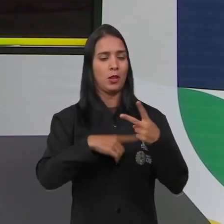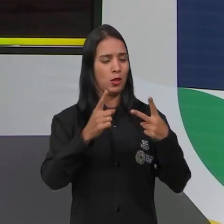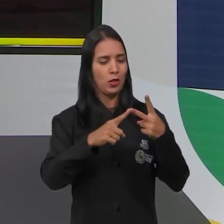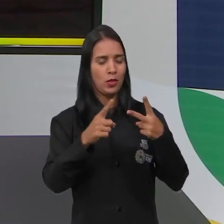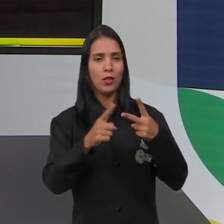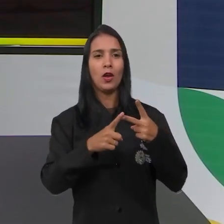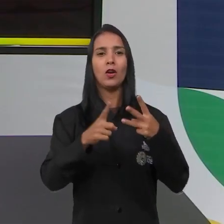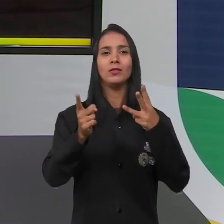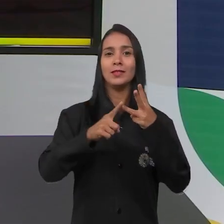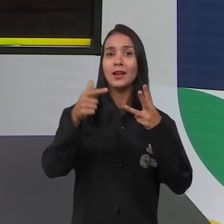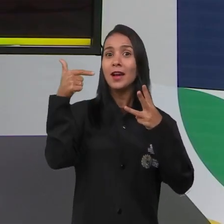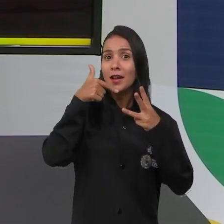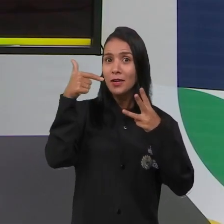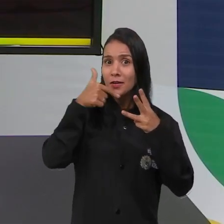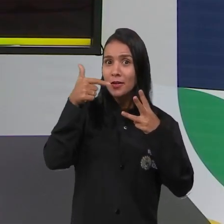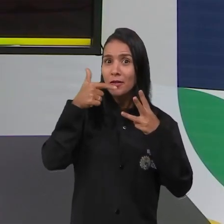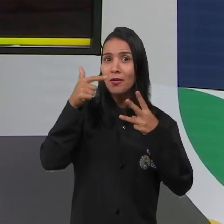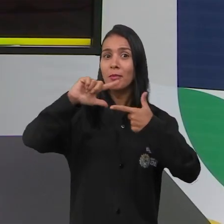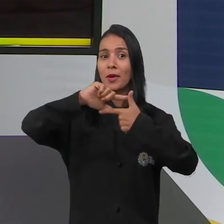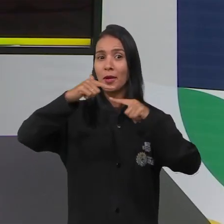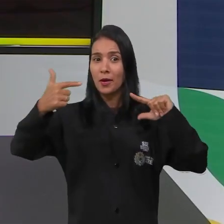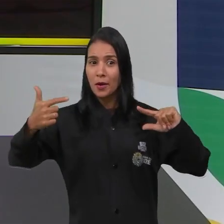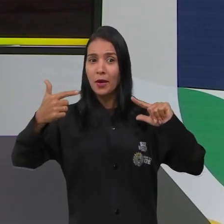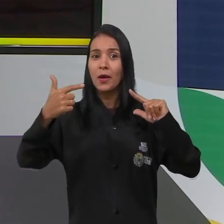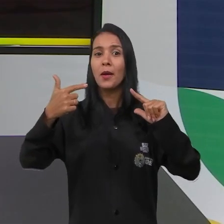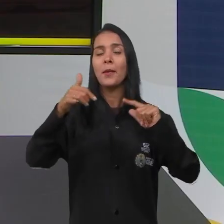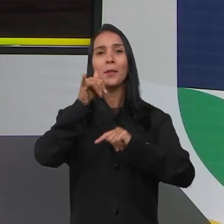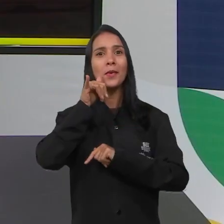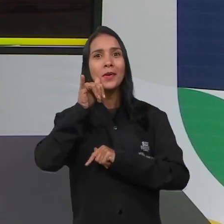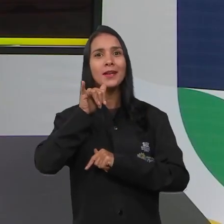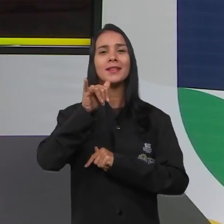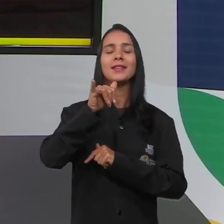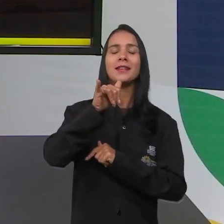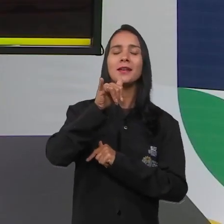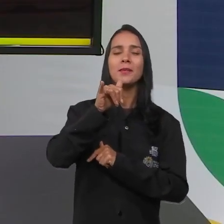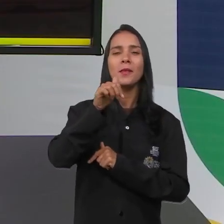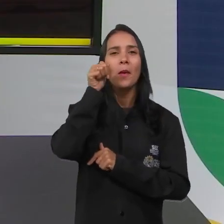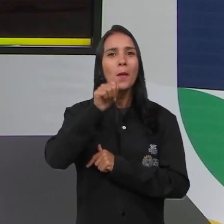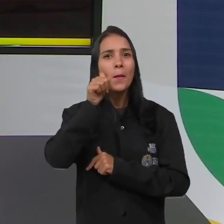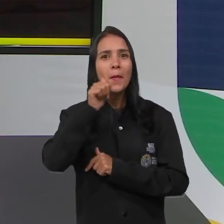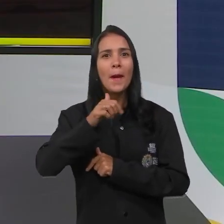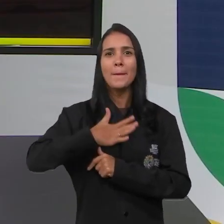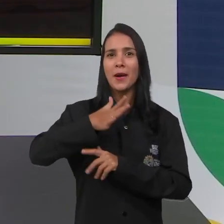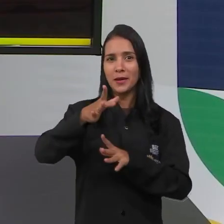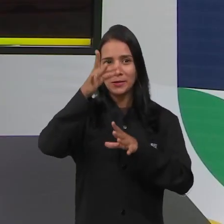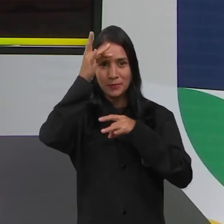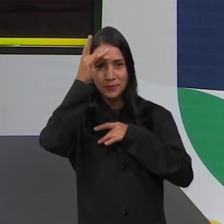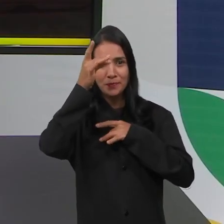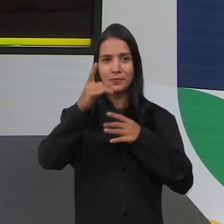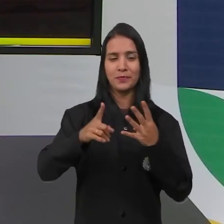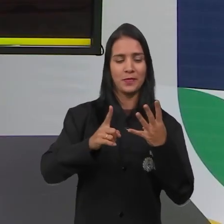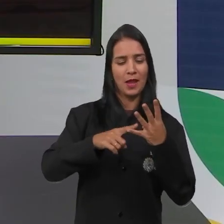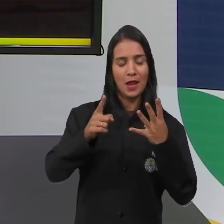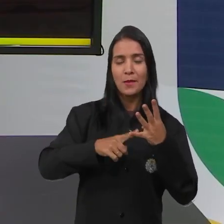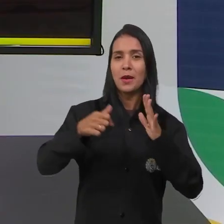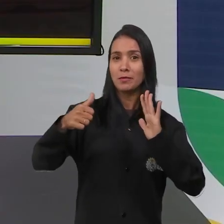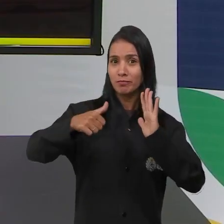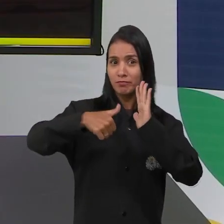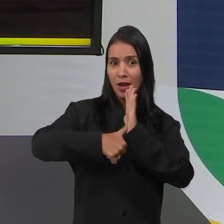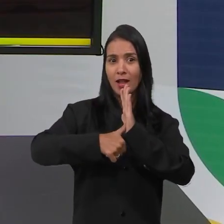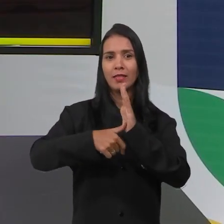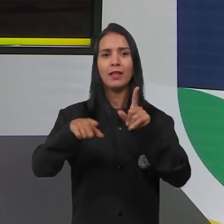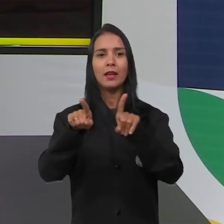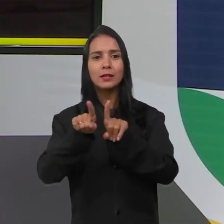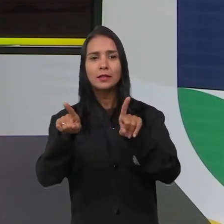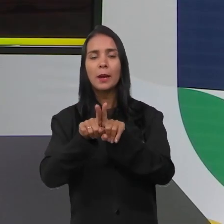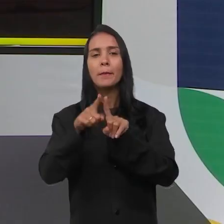para vocês, as comédias contemporâneas, como Minha Mãe é uma Peça, documentários, ação e drama